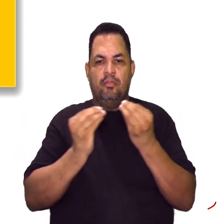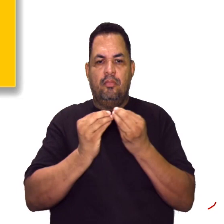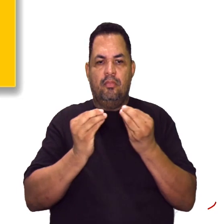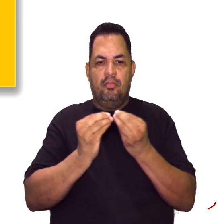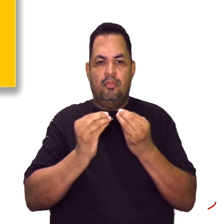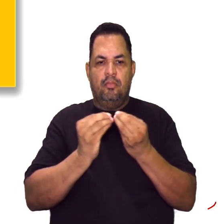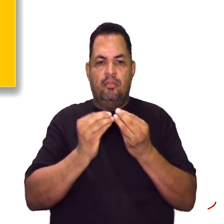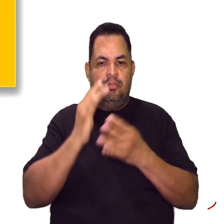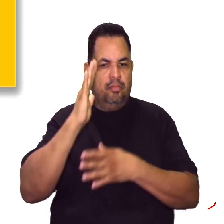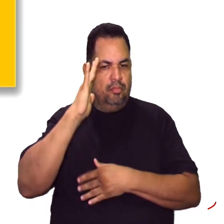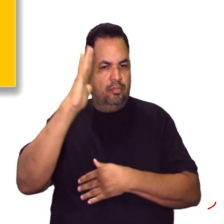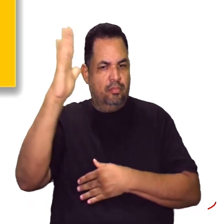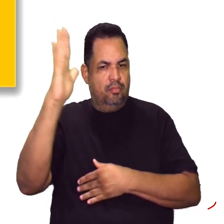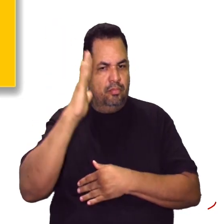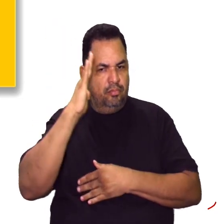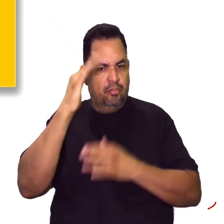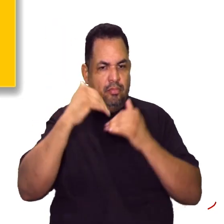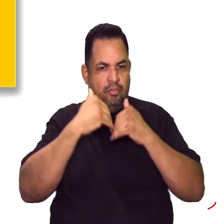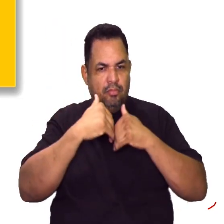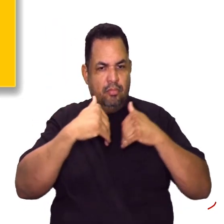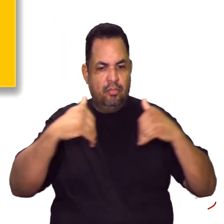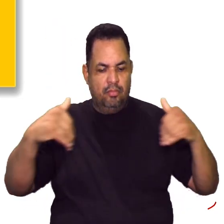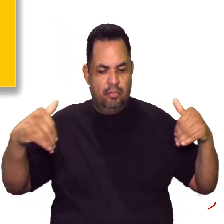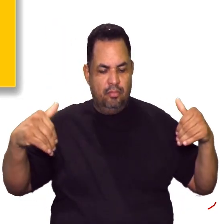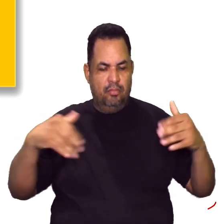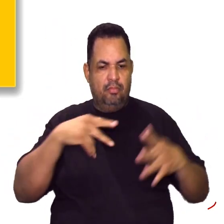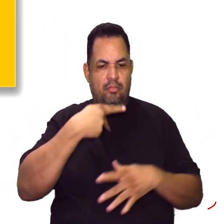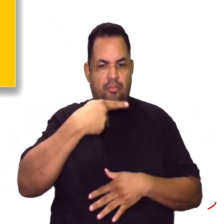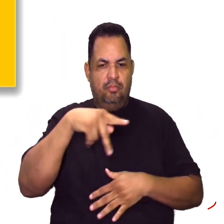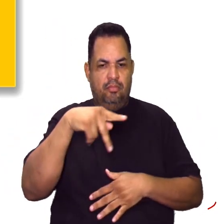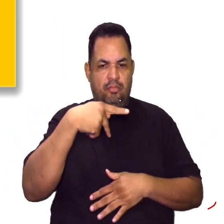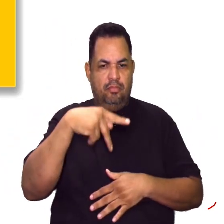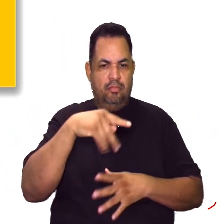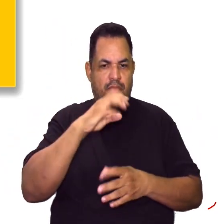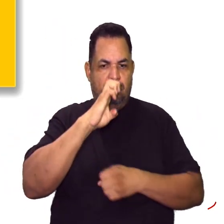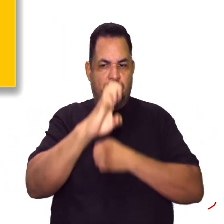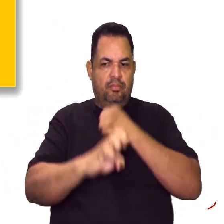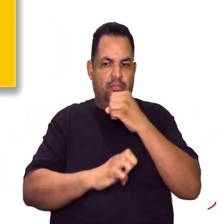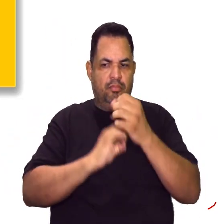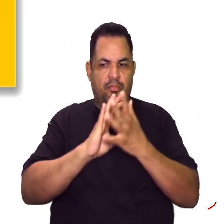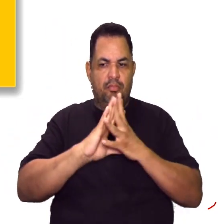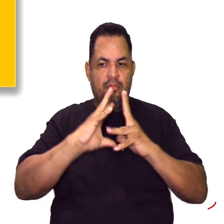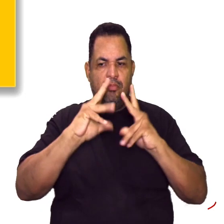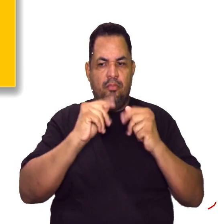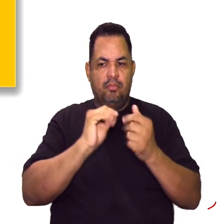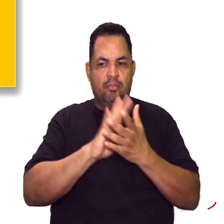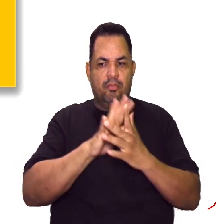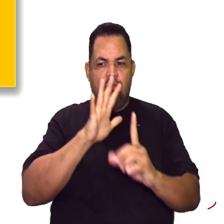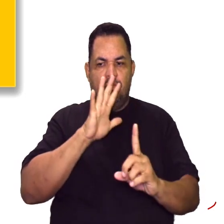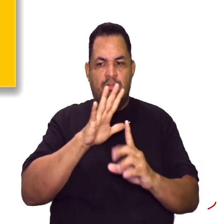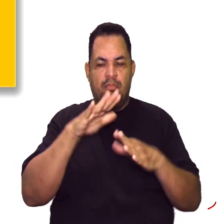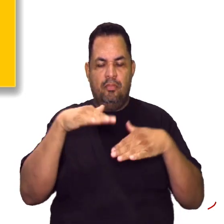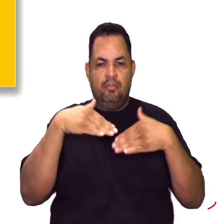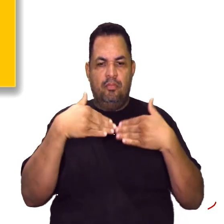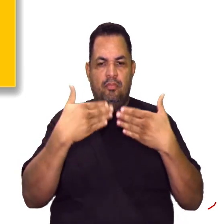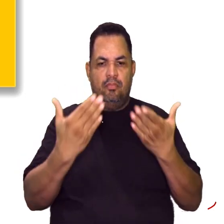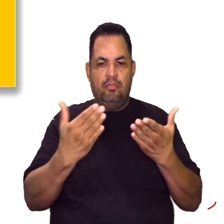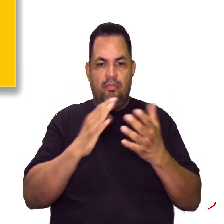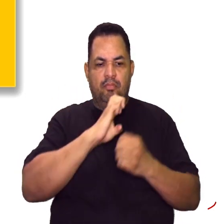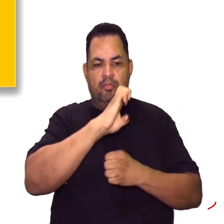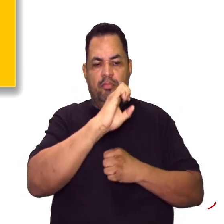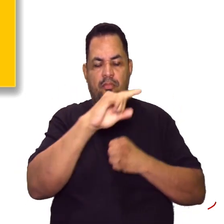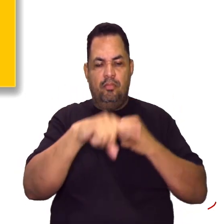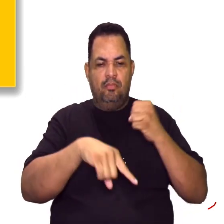repulsão dos pares de elétrons, tá? Tudo isso tem influência quando os átomos se